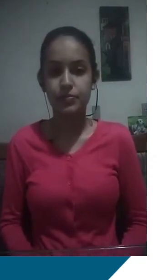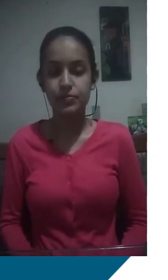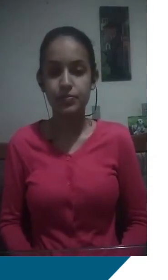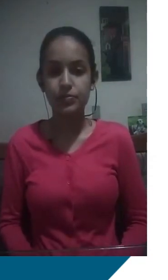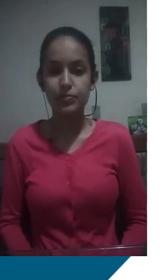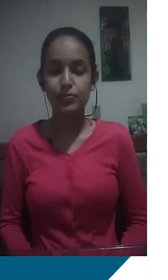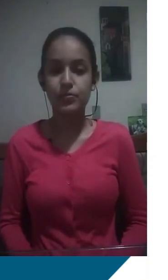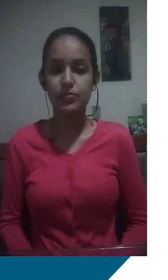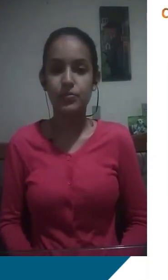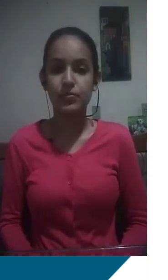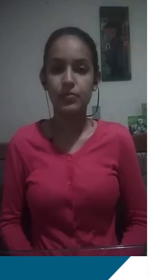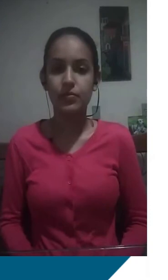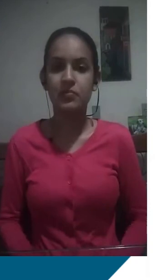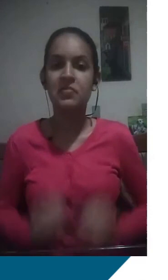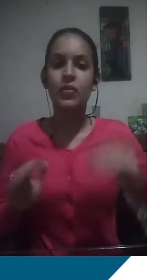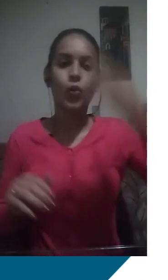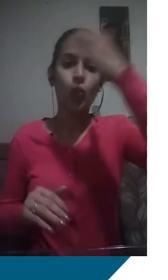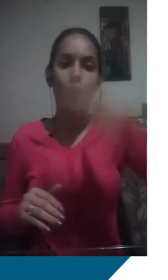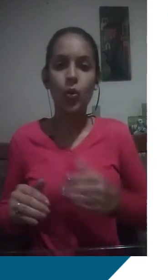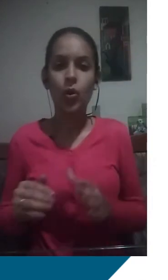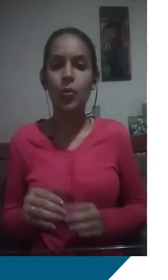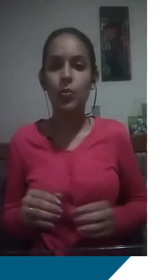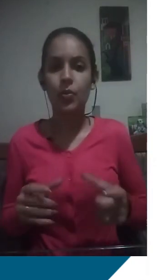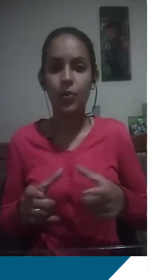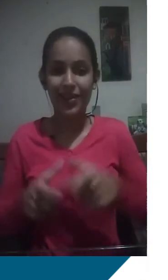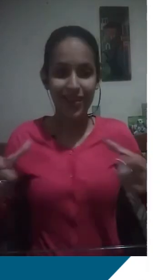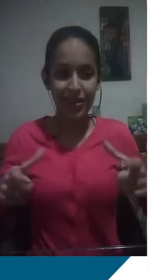Gente, olha esse caso aqui, do trilho do trem.